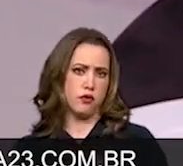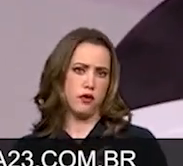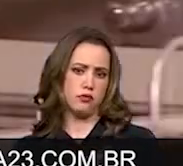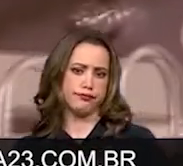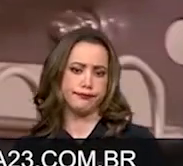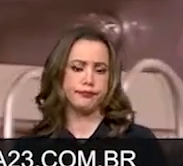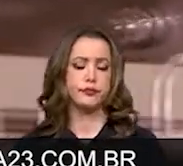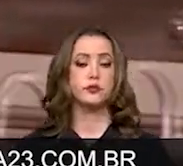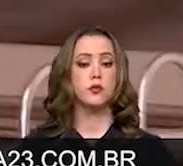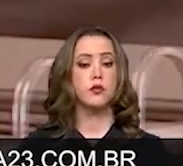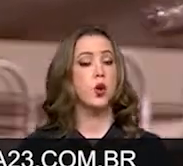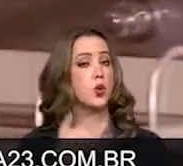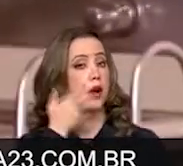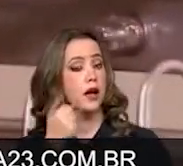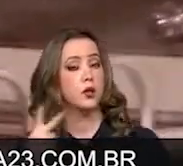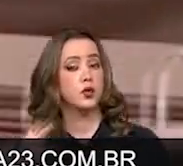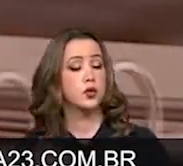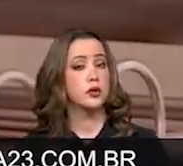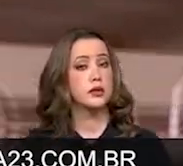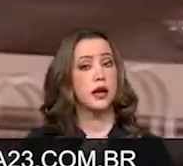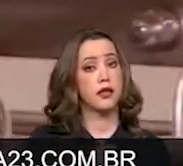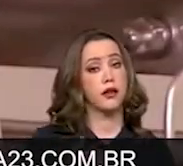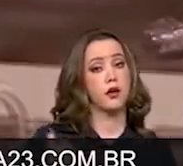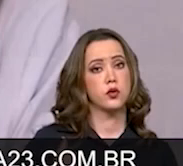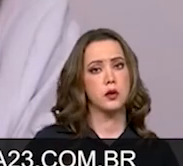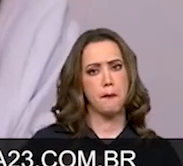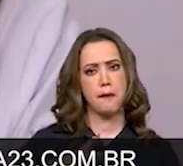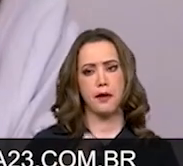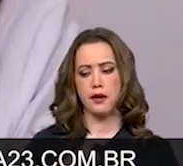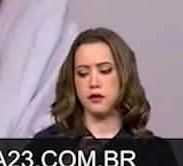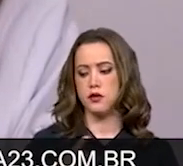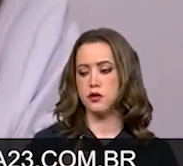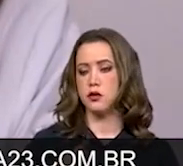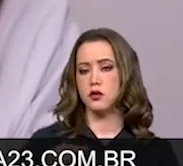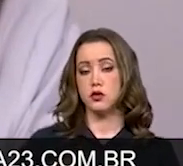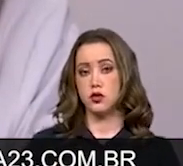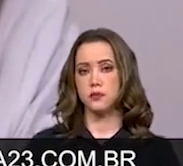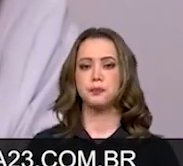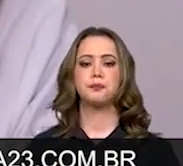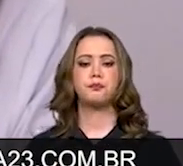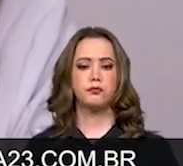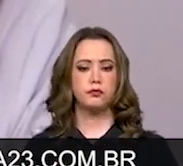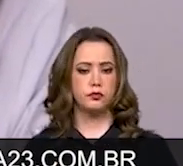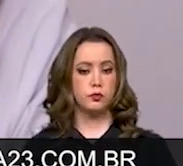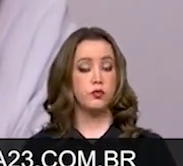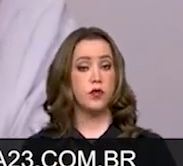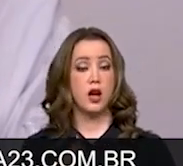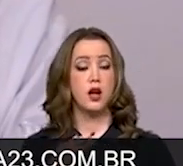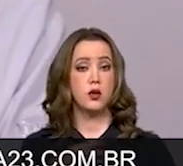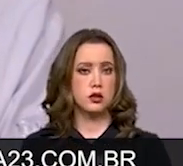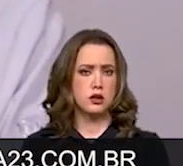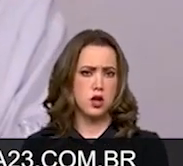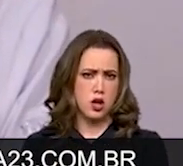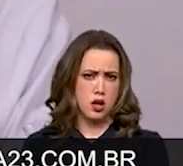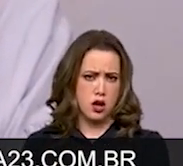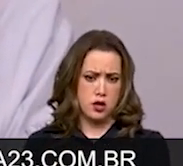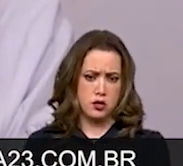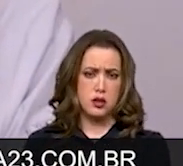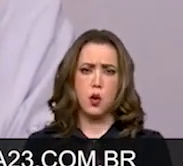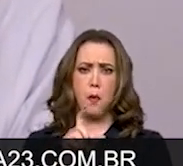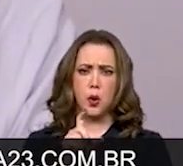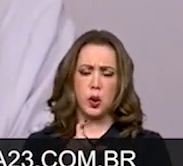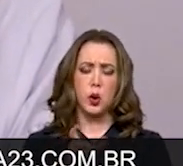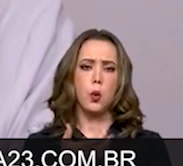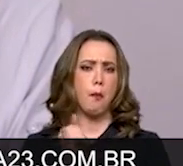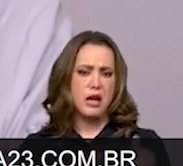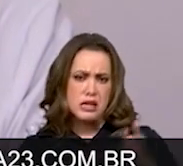entre 2 e 8 anos e pesar acima de 5 quilos. É coletado material para exames, basicamente num primeiro